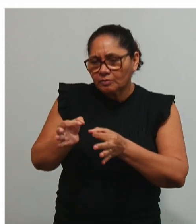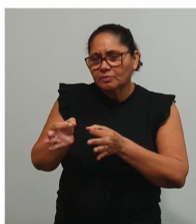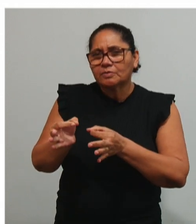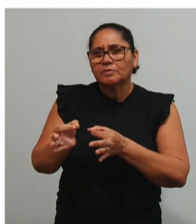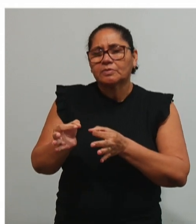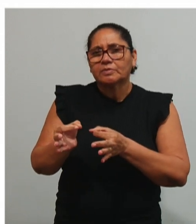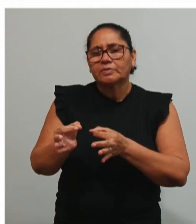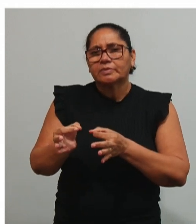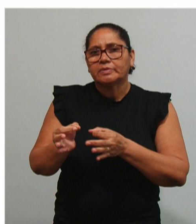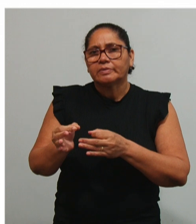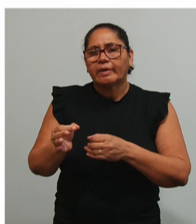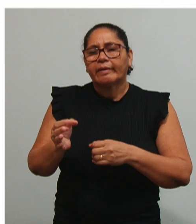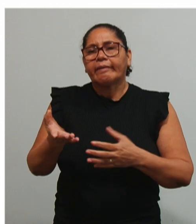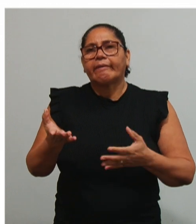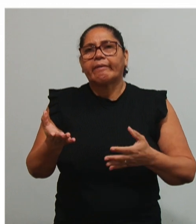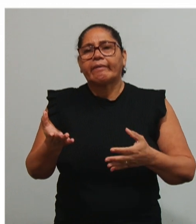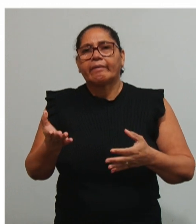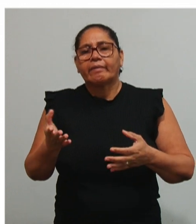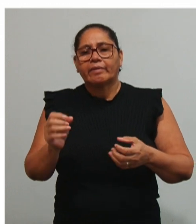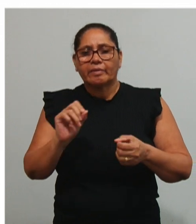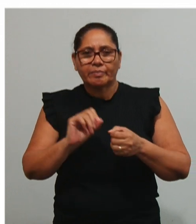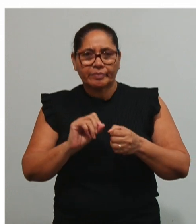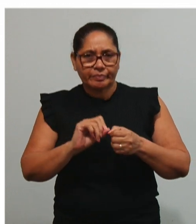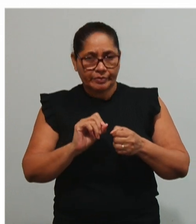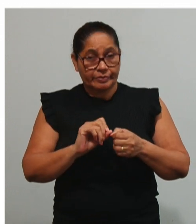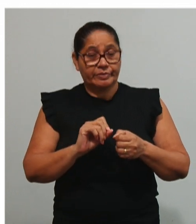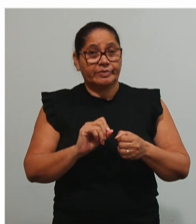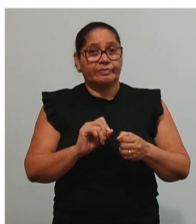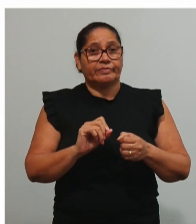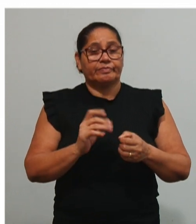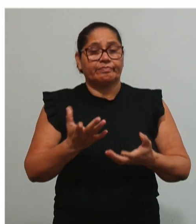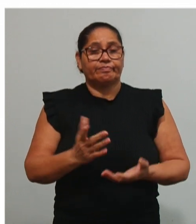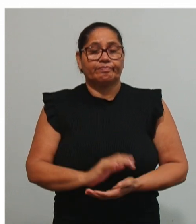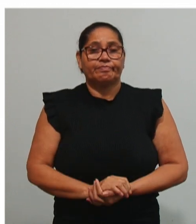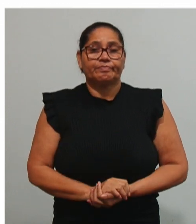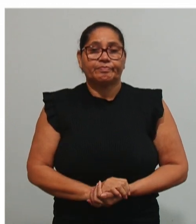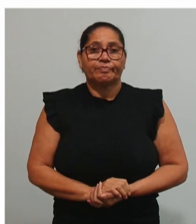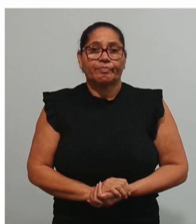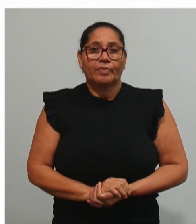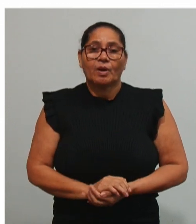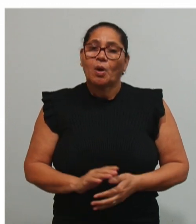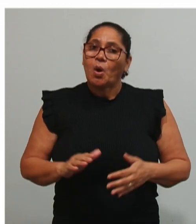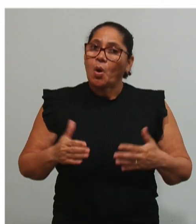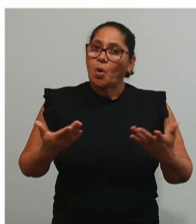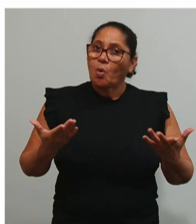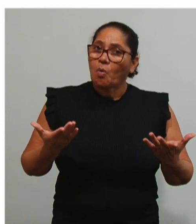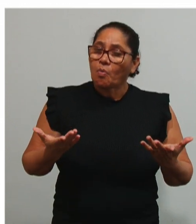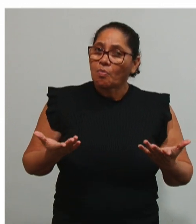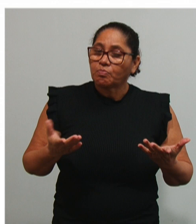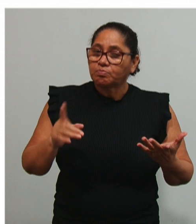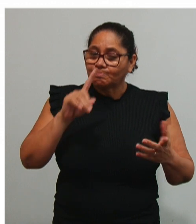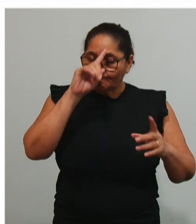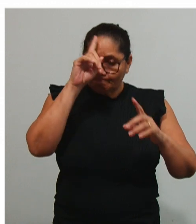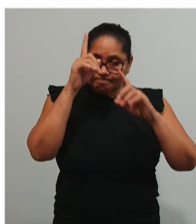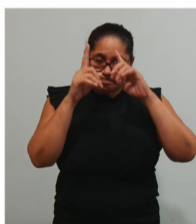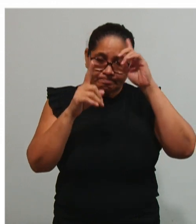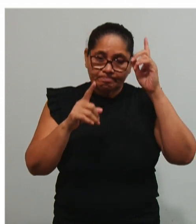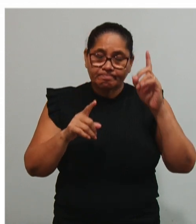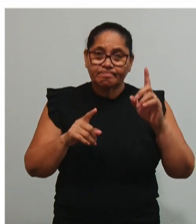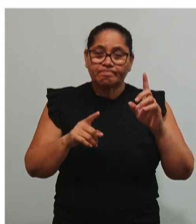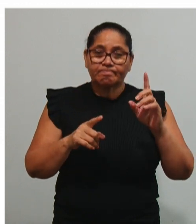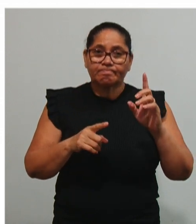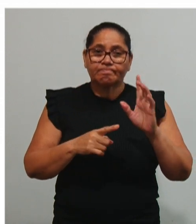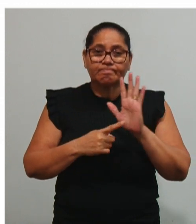a execução, né? Entre o plano e aquilo que foi realizado. Qual que é a ideia em relação a essa figura,